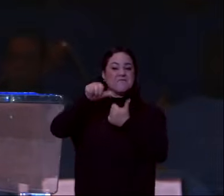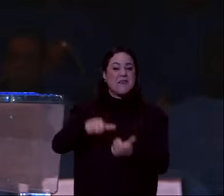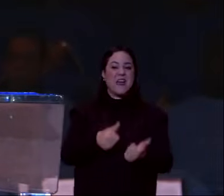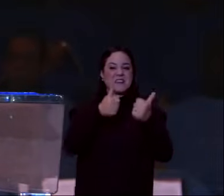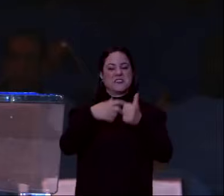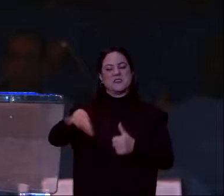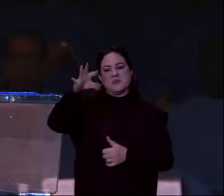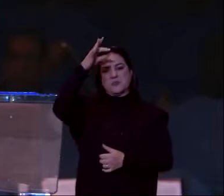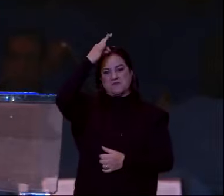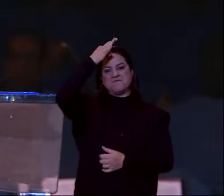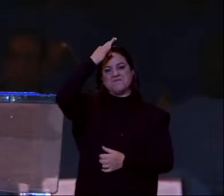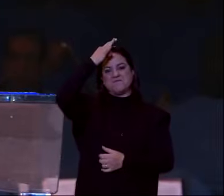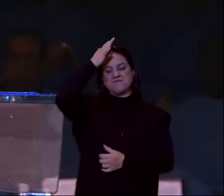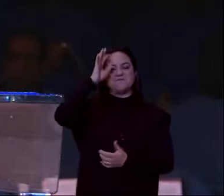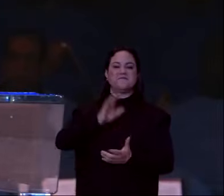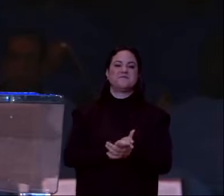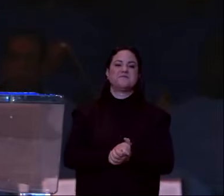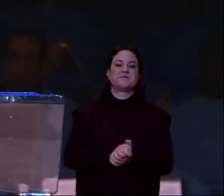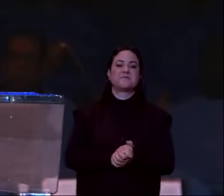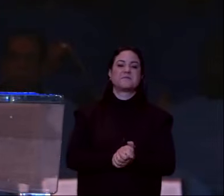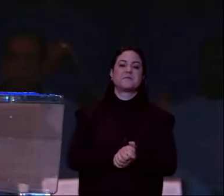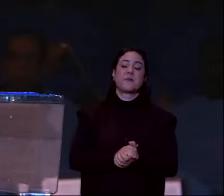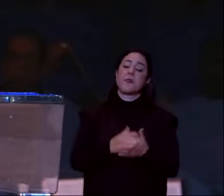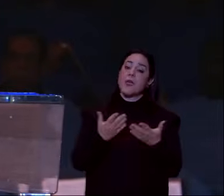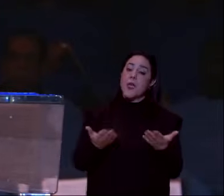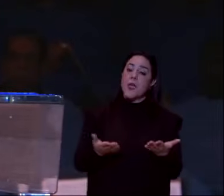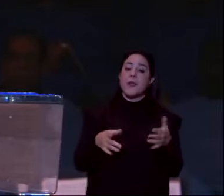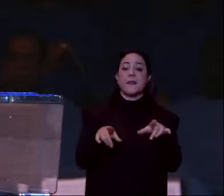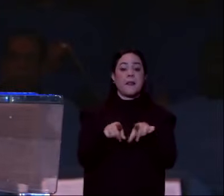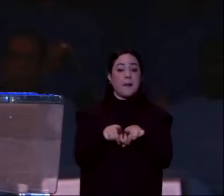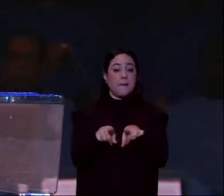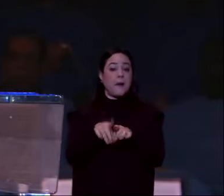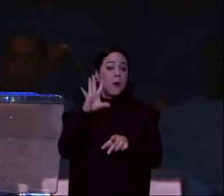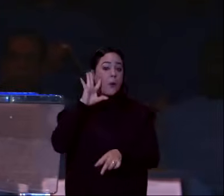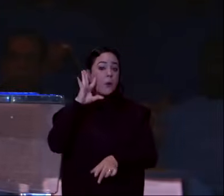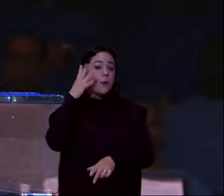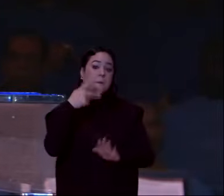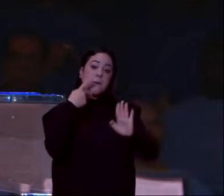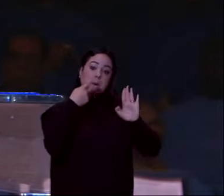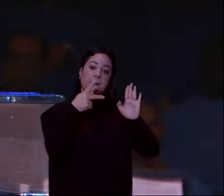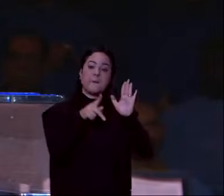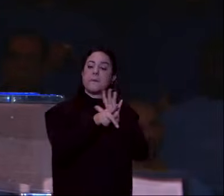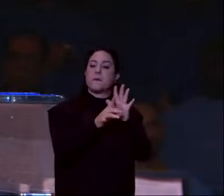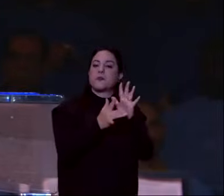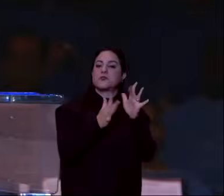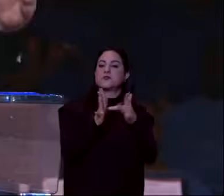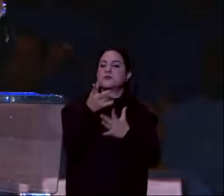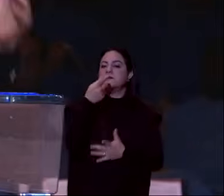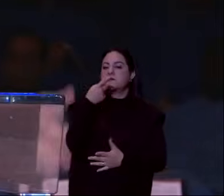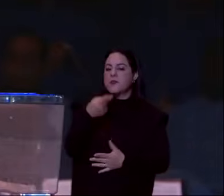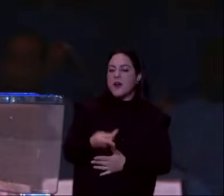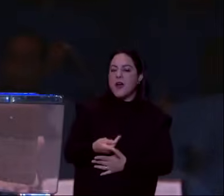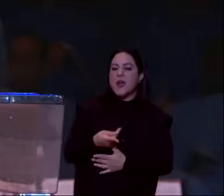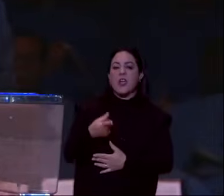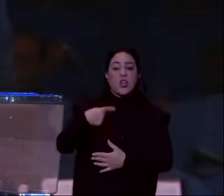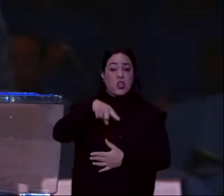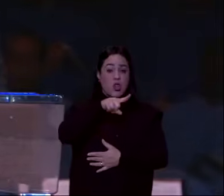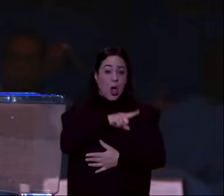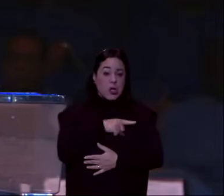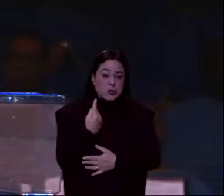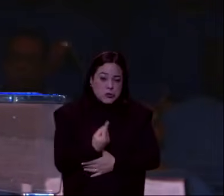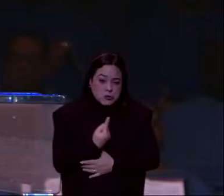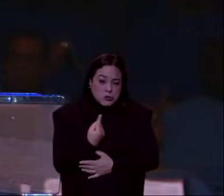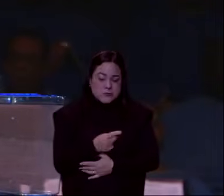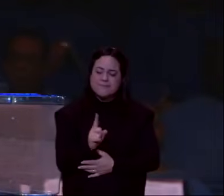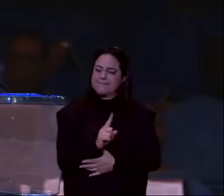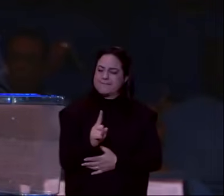batismo com o Espírito Santo. E essa foi também o cumprimento da promessa de Jesus, dizendo que não nos deixaria